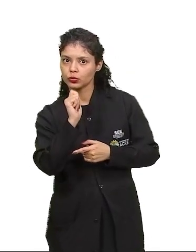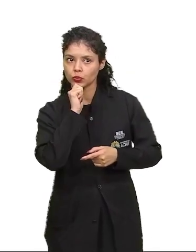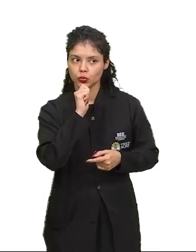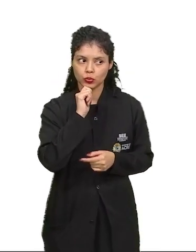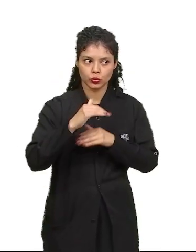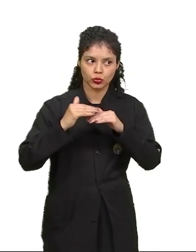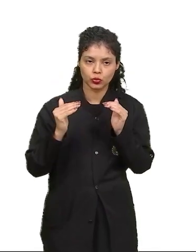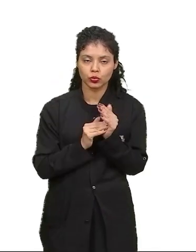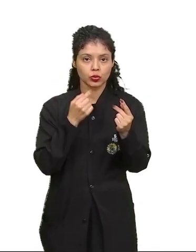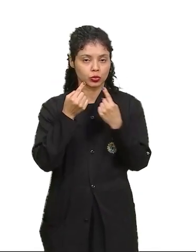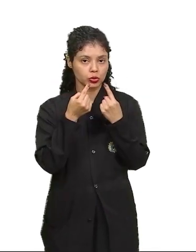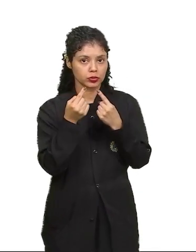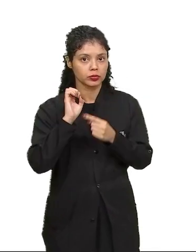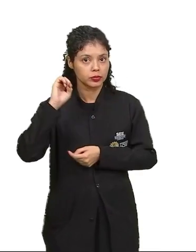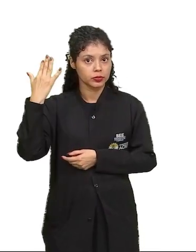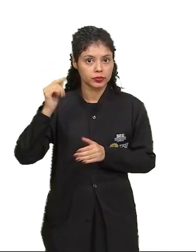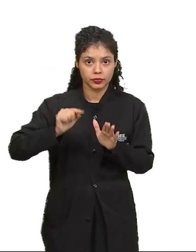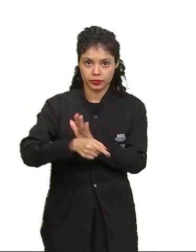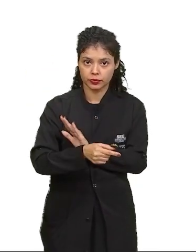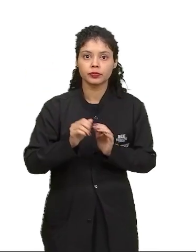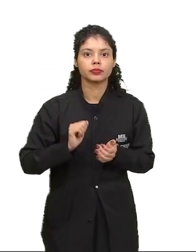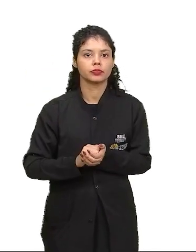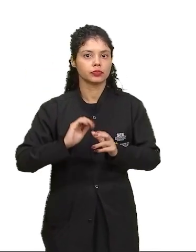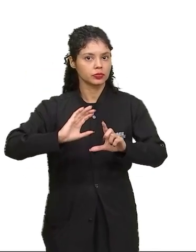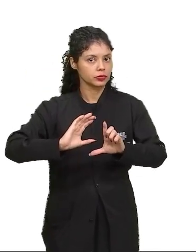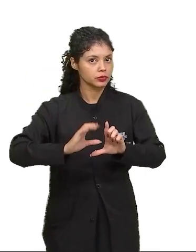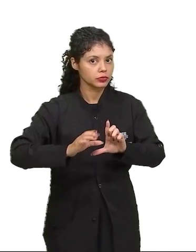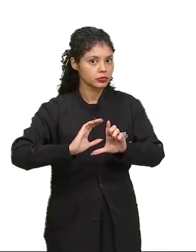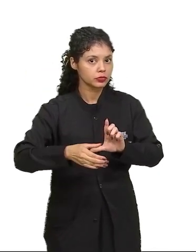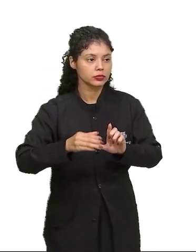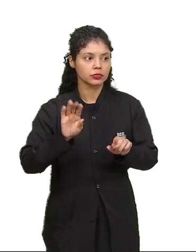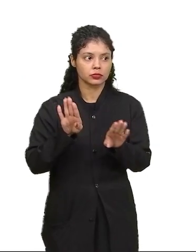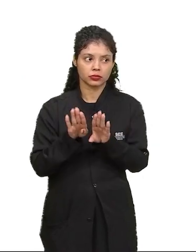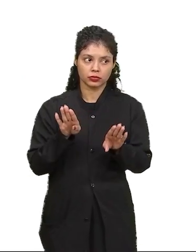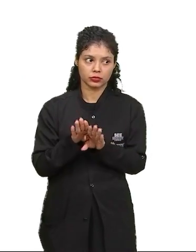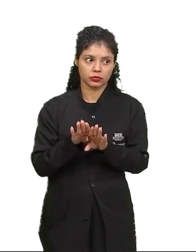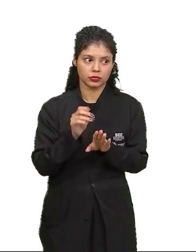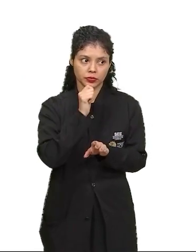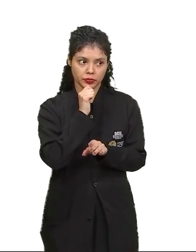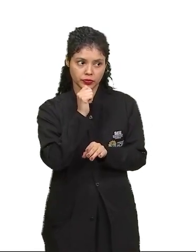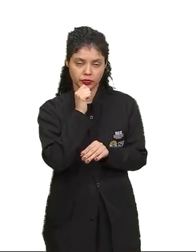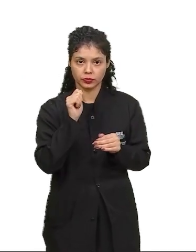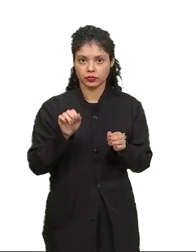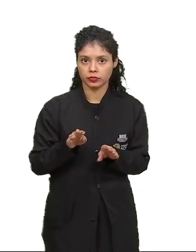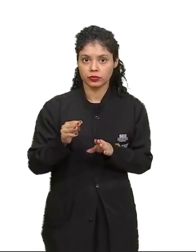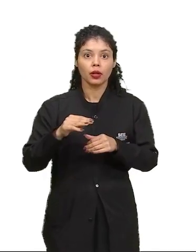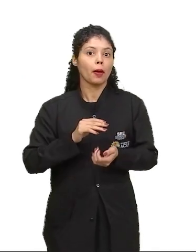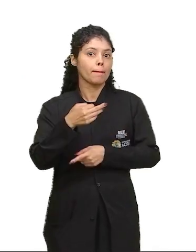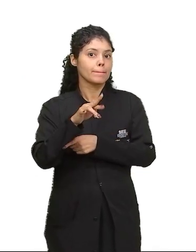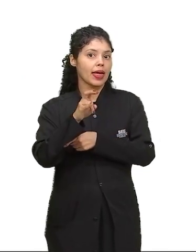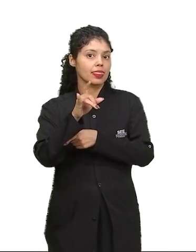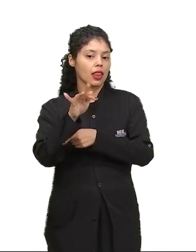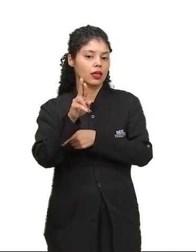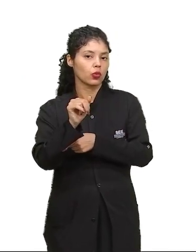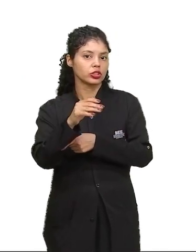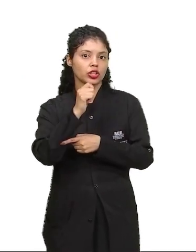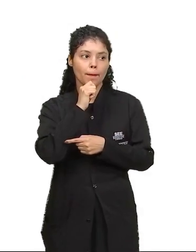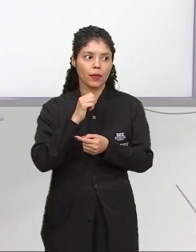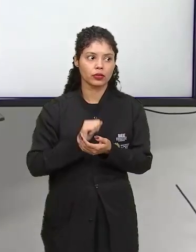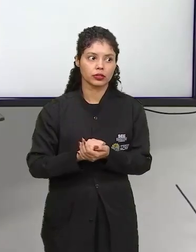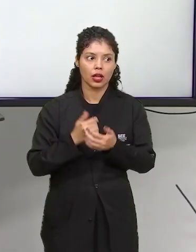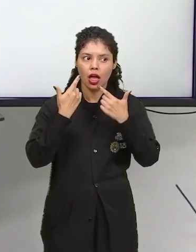Então, toda a comunicação acontece dentro de um código. Mas nós já vimos na função metalinguística, por exemplo, que o código ele pode ser uma